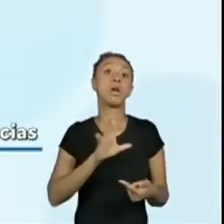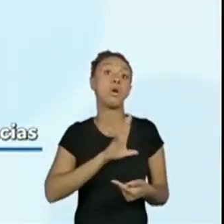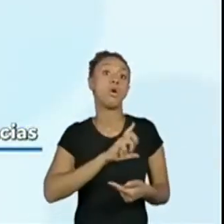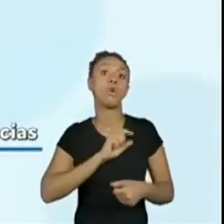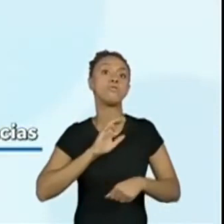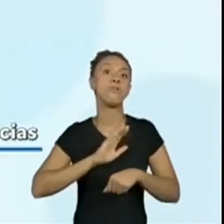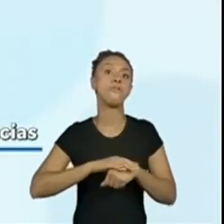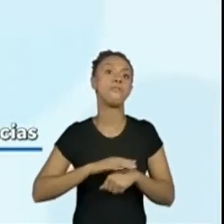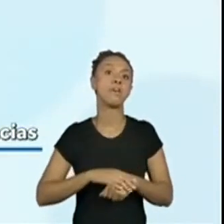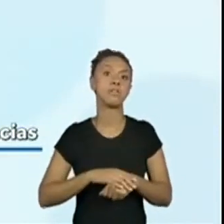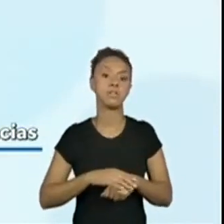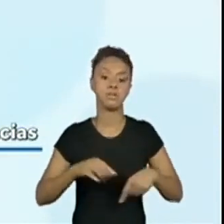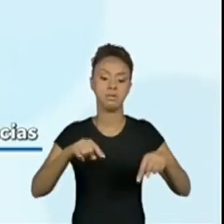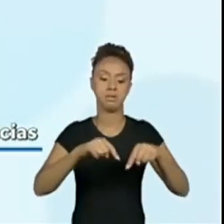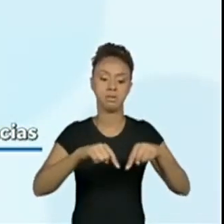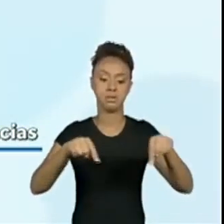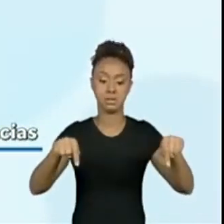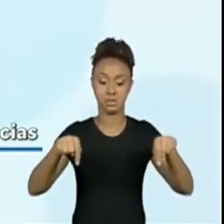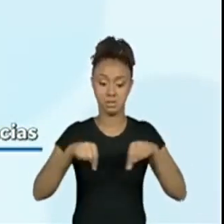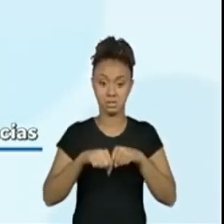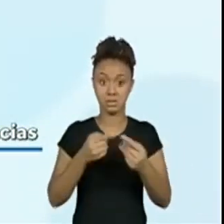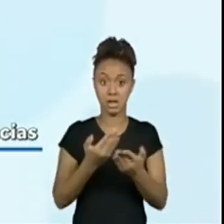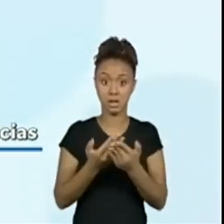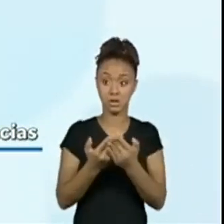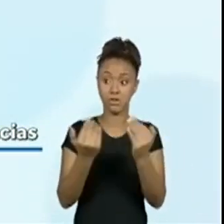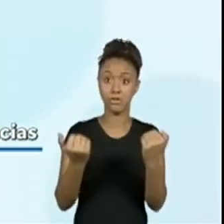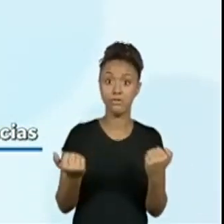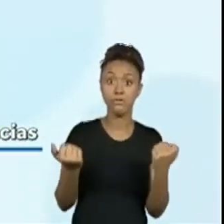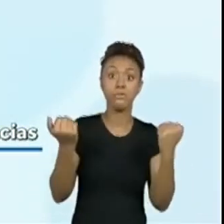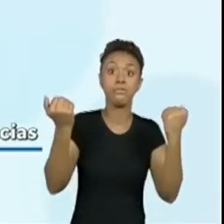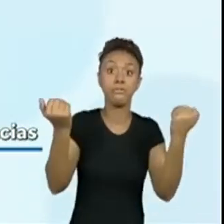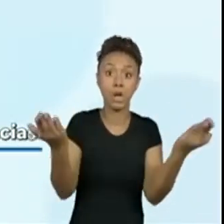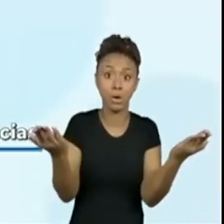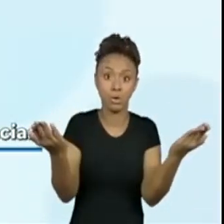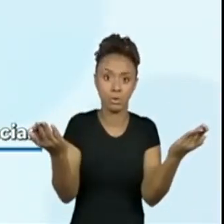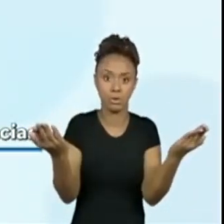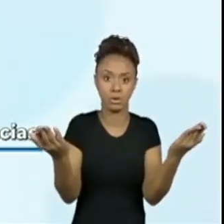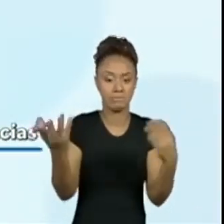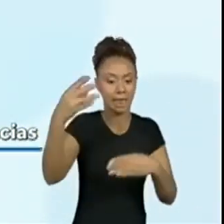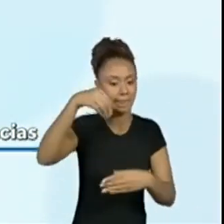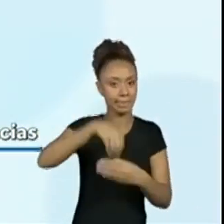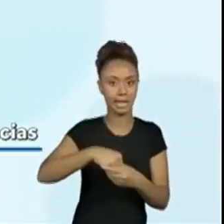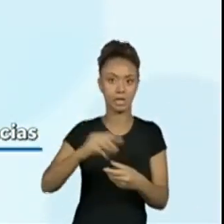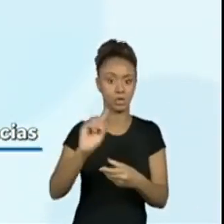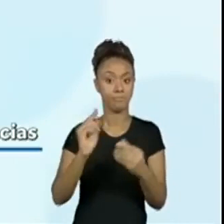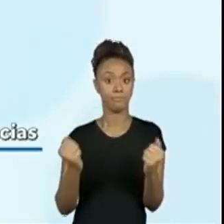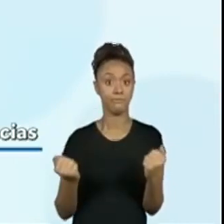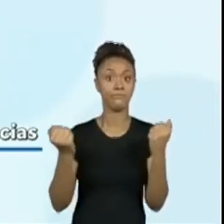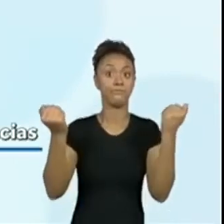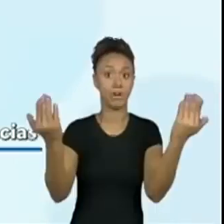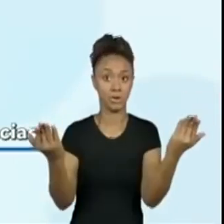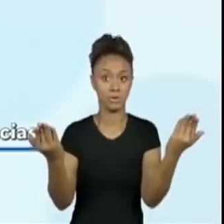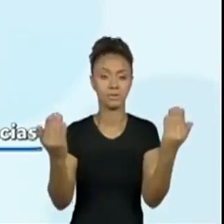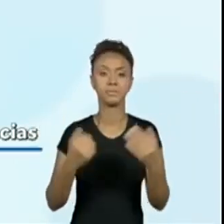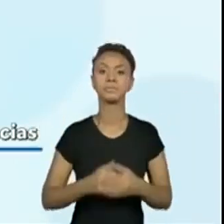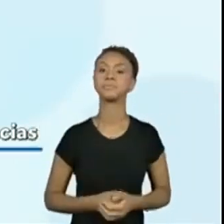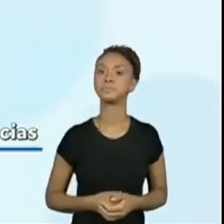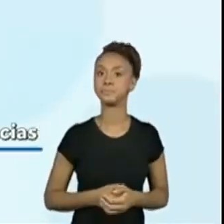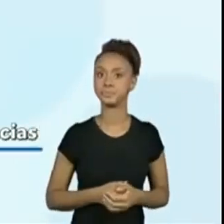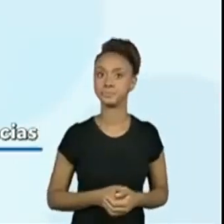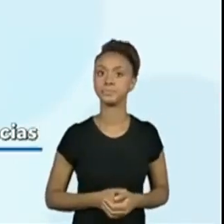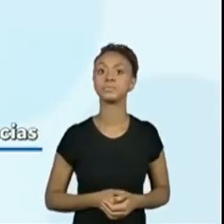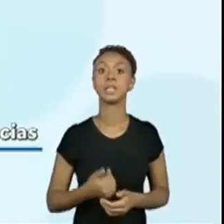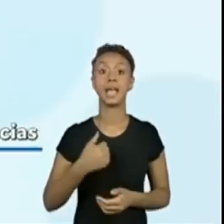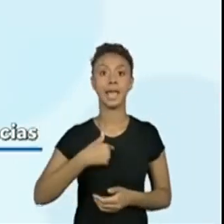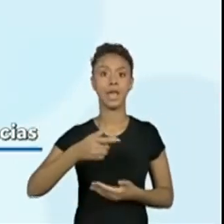sala. Atividade preferida fora da sala. Professora Vivi, vou escrever e vamos